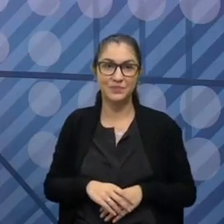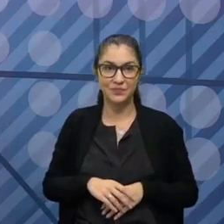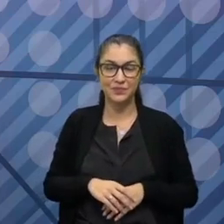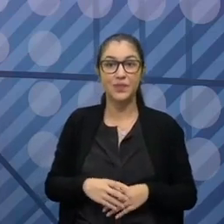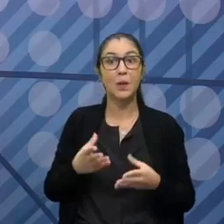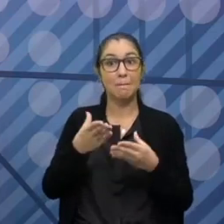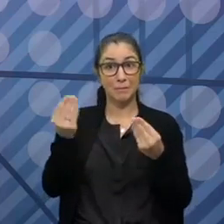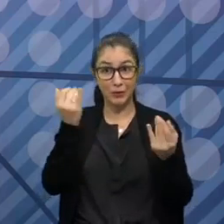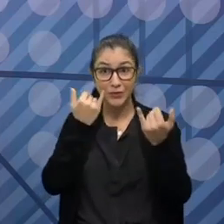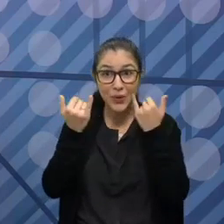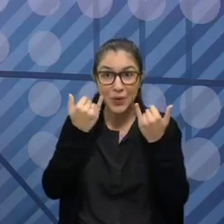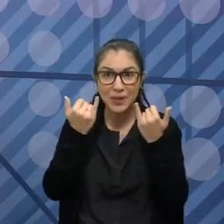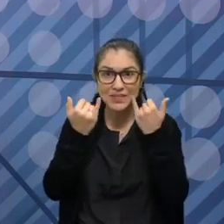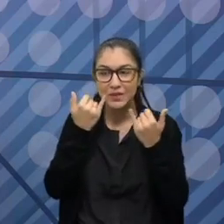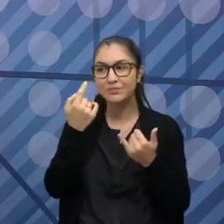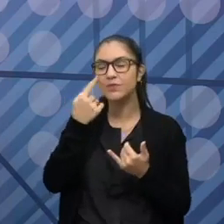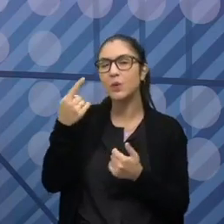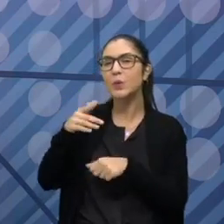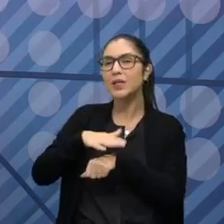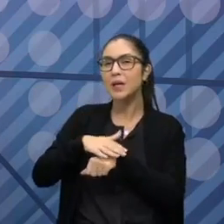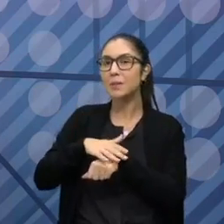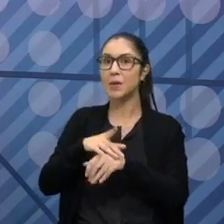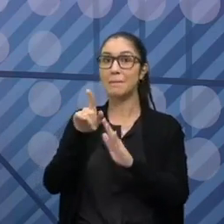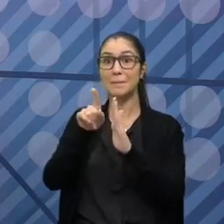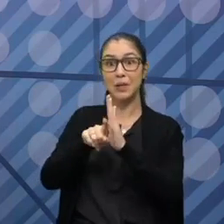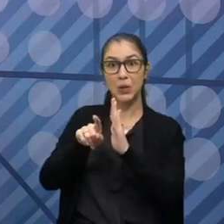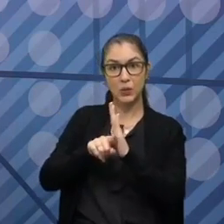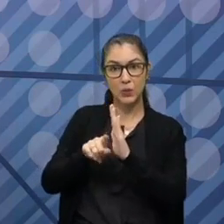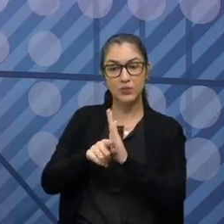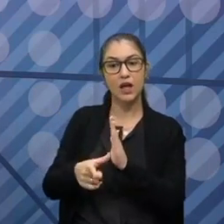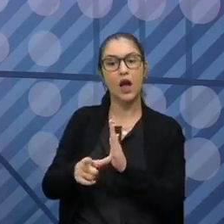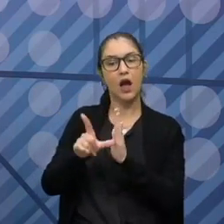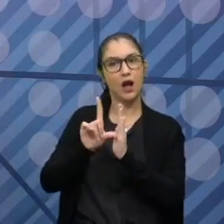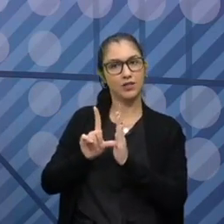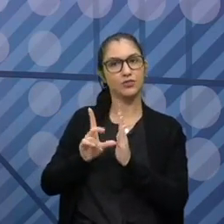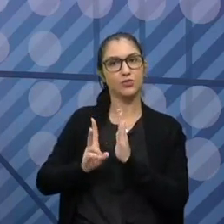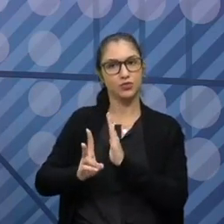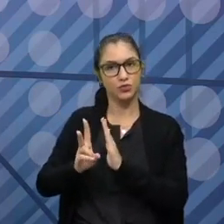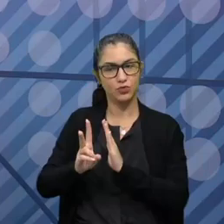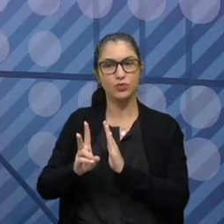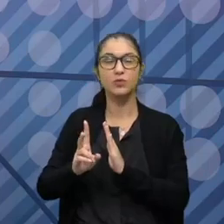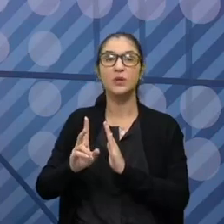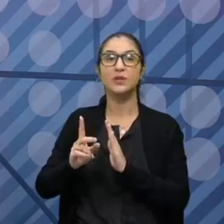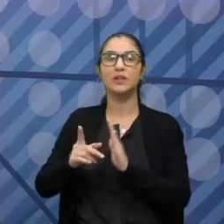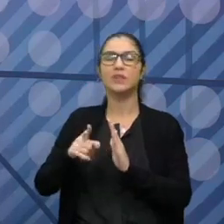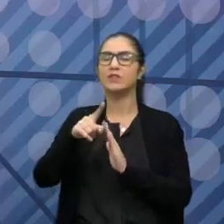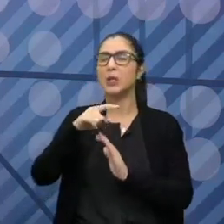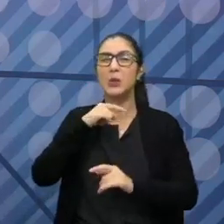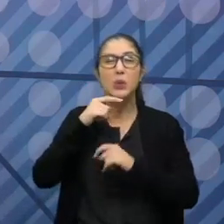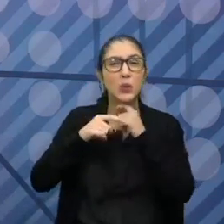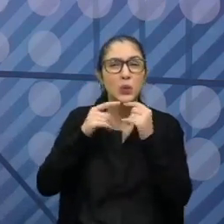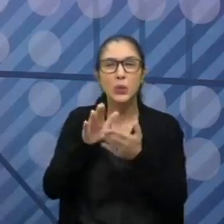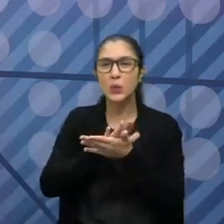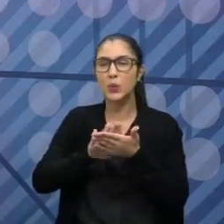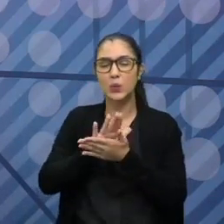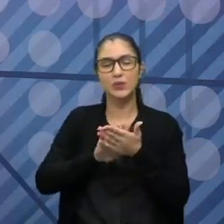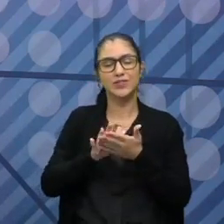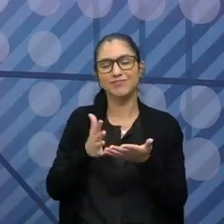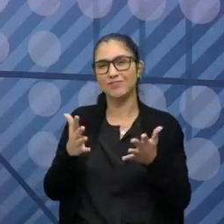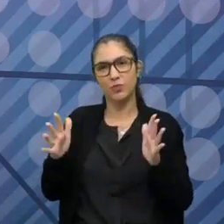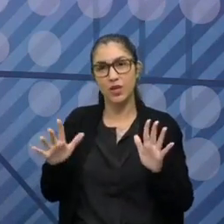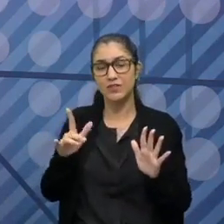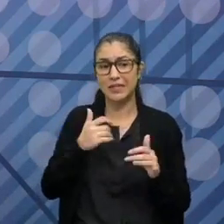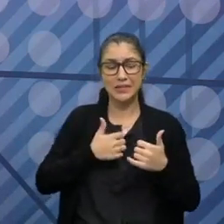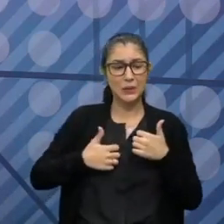Bastante informação? Nós vamos abrir um tempinho para perguntas antes de continuar. Não quero que você fique com nenhuma dúvida, com nenhuma, assim,